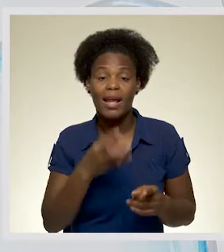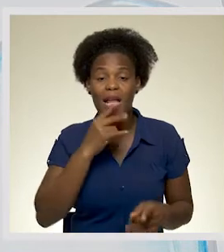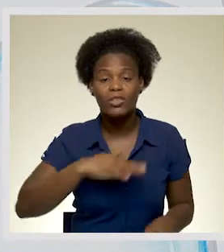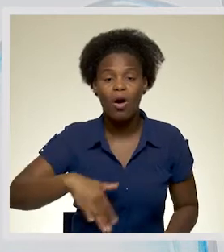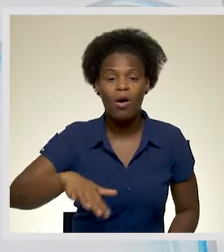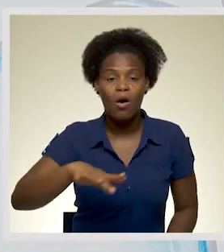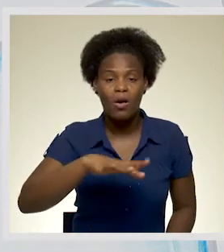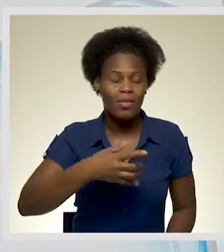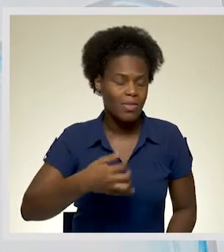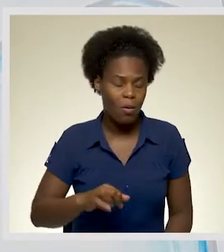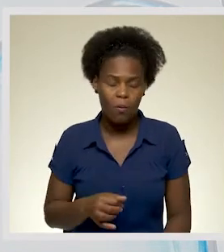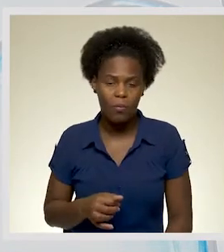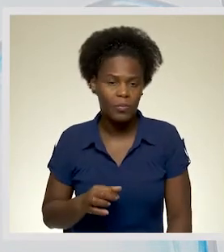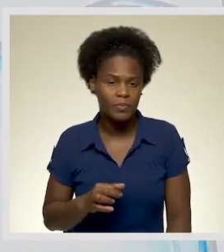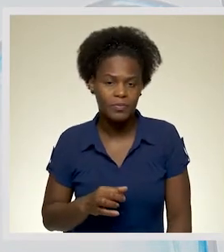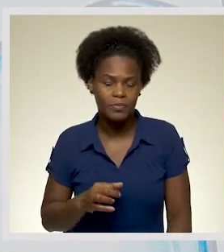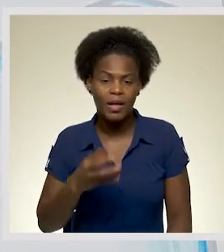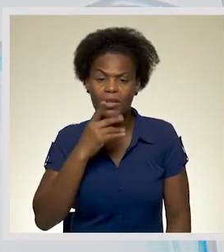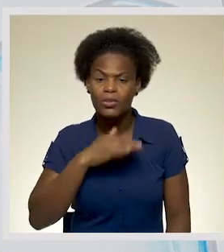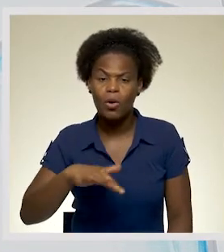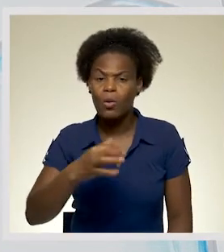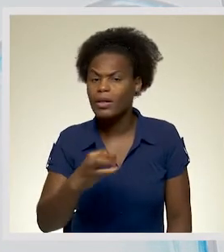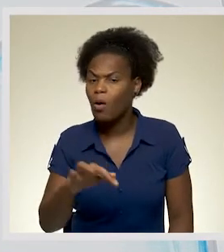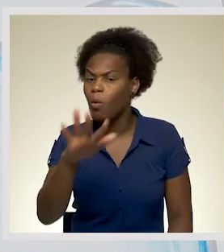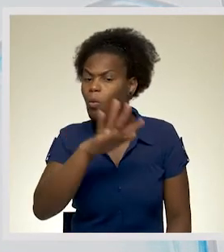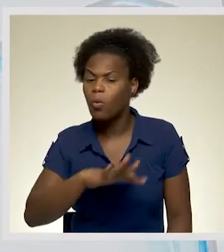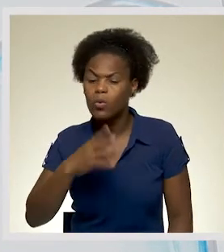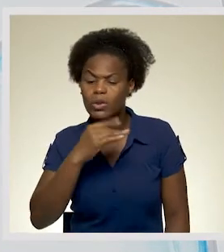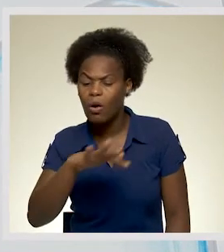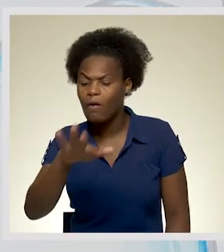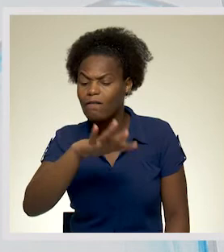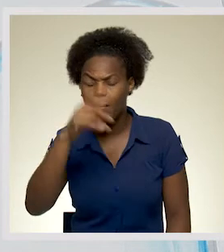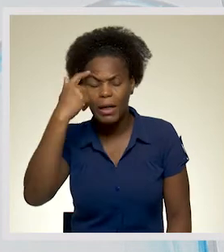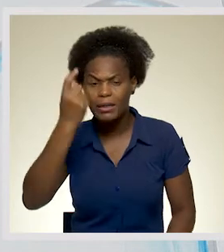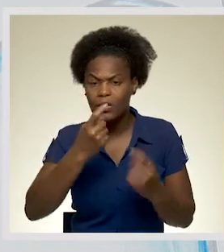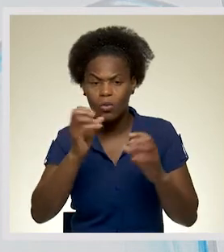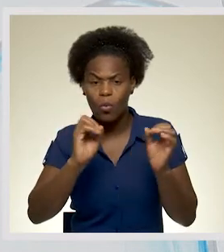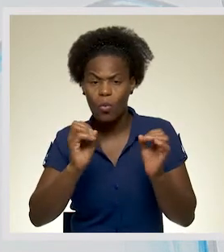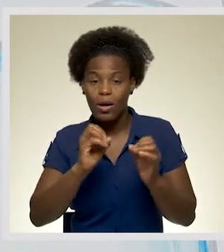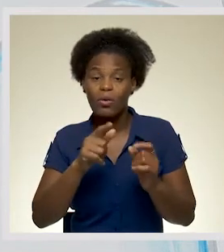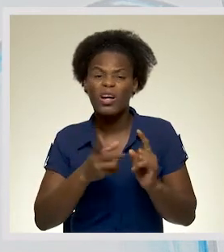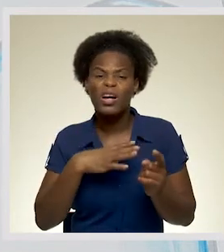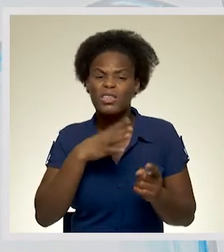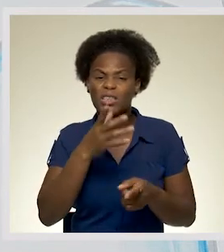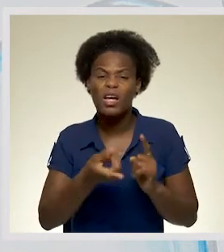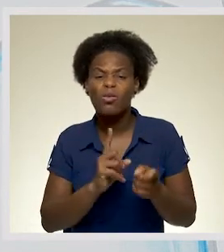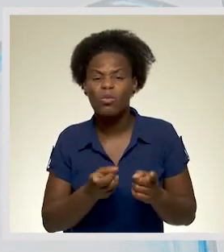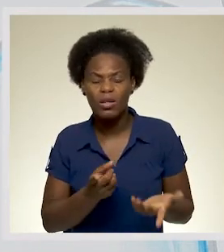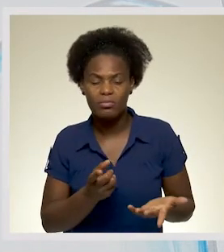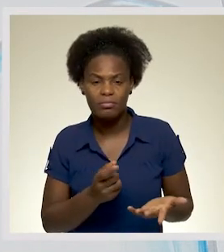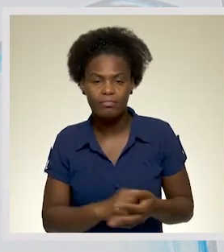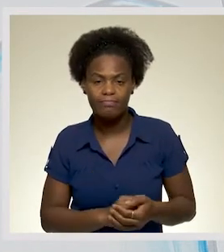solos, não utilizar os solos de uma forma irracional. O que significa utilizar os solos de